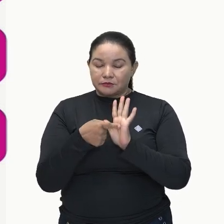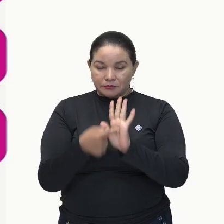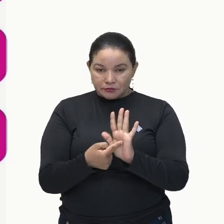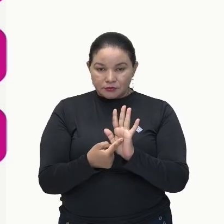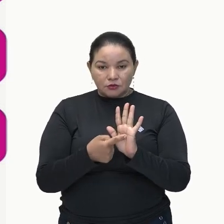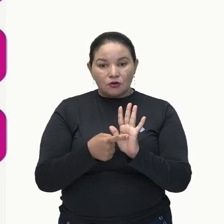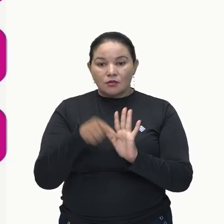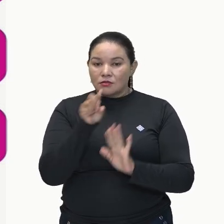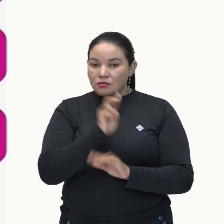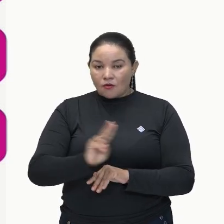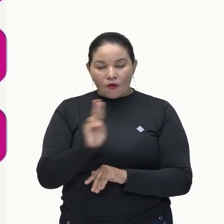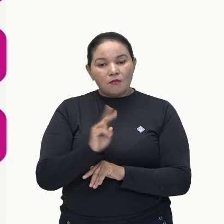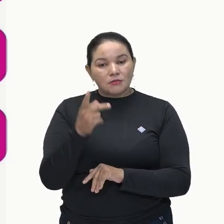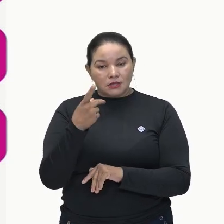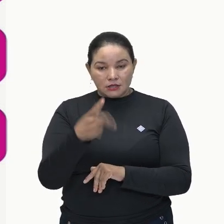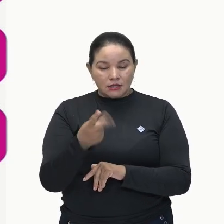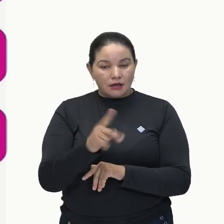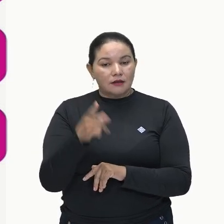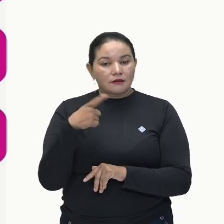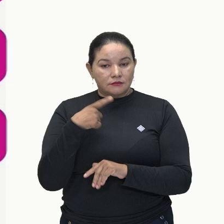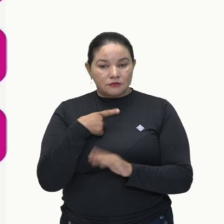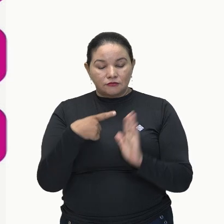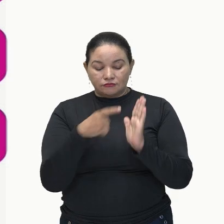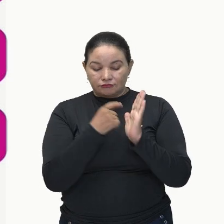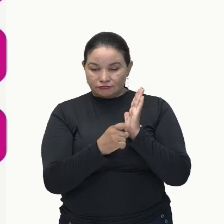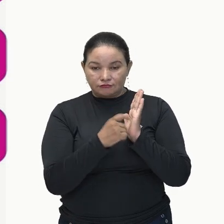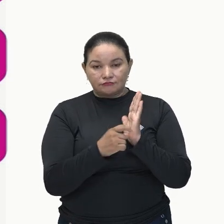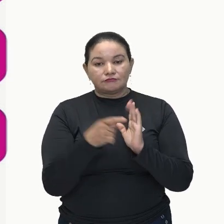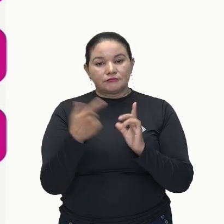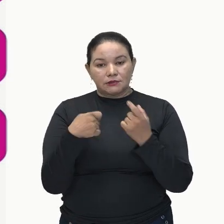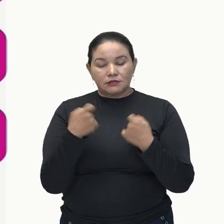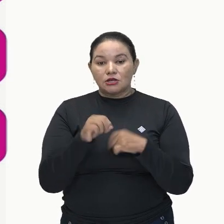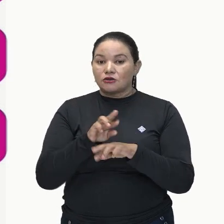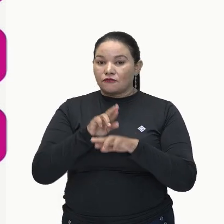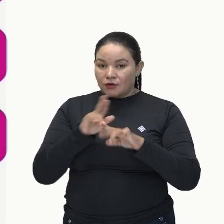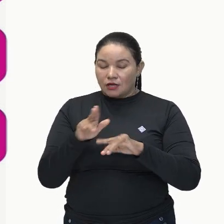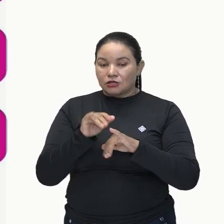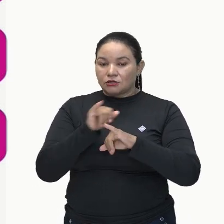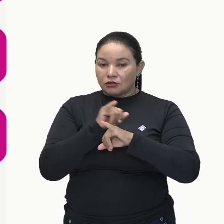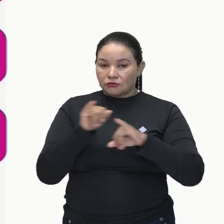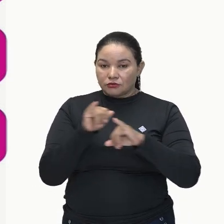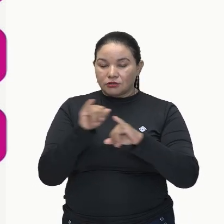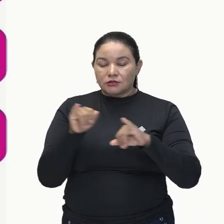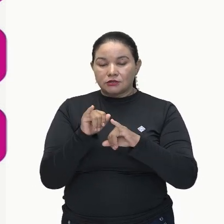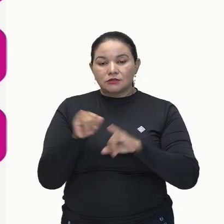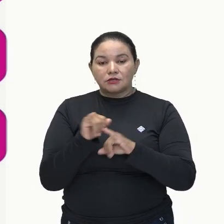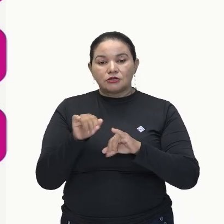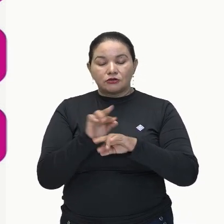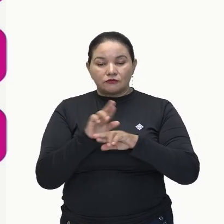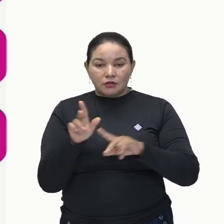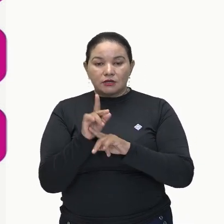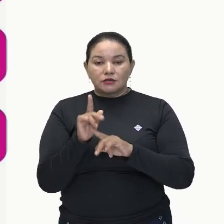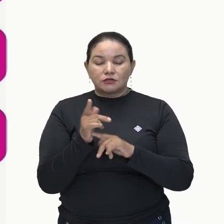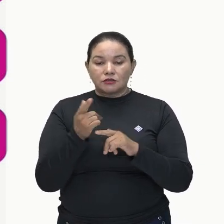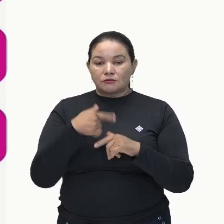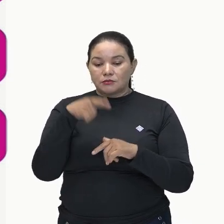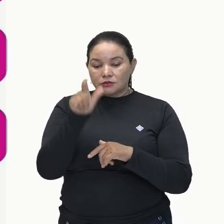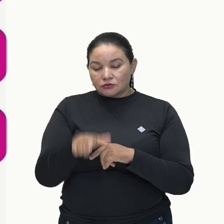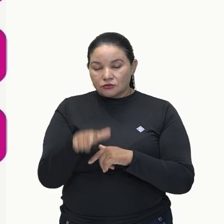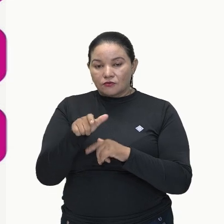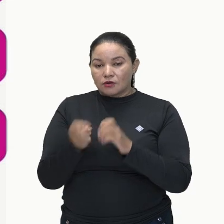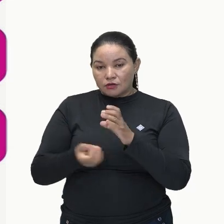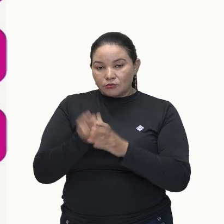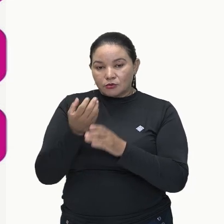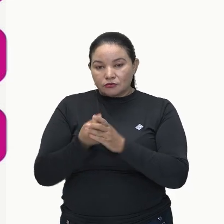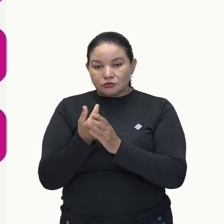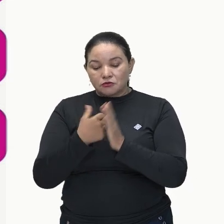estar o nome dela na reportagem, diferente da notícia que não vai ter o nome do jornalista, da pessoa que